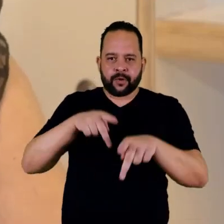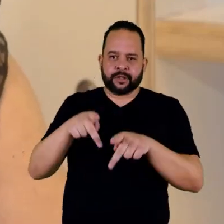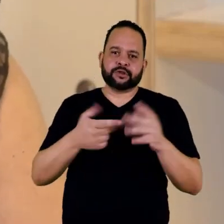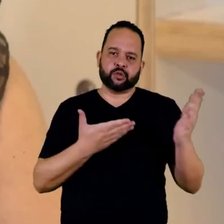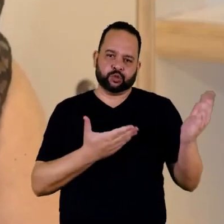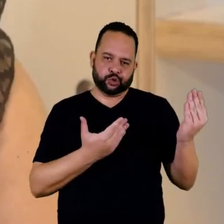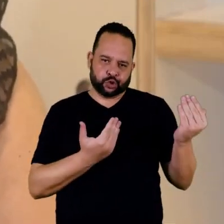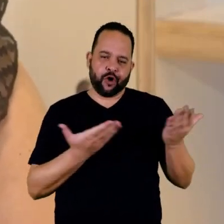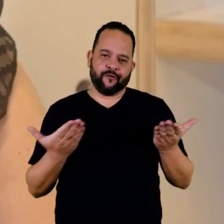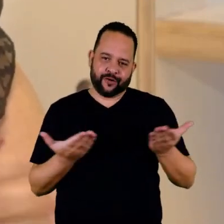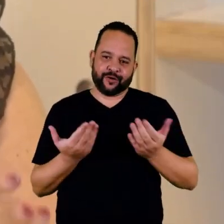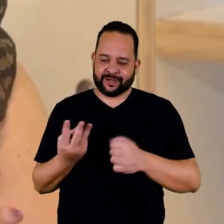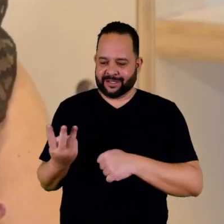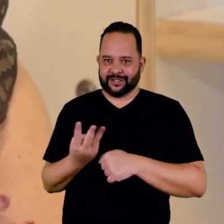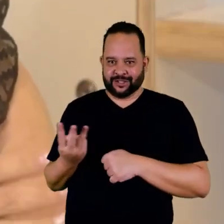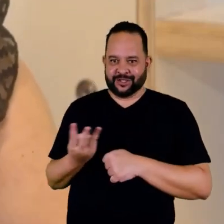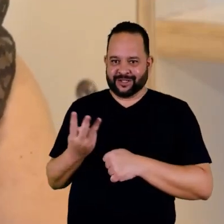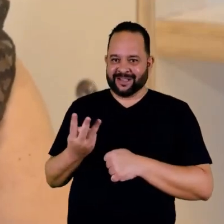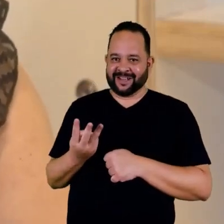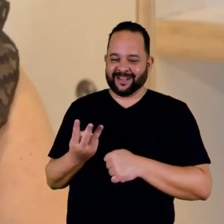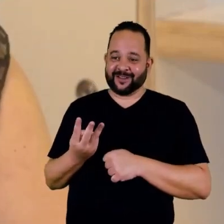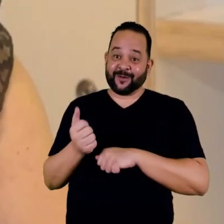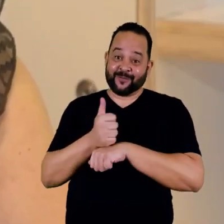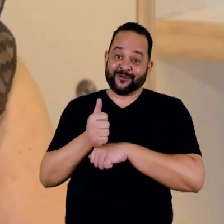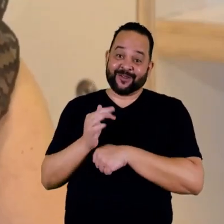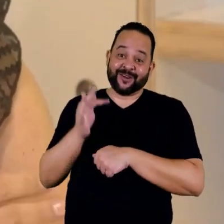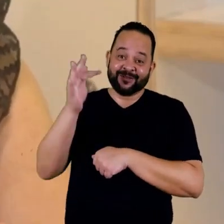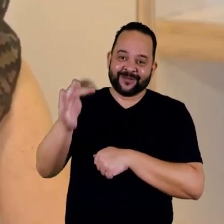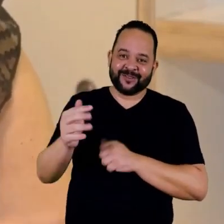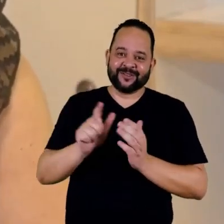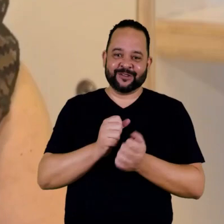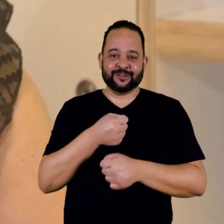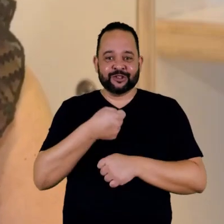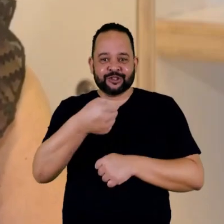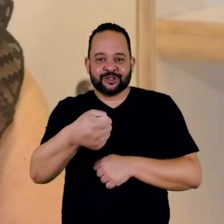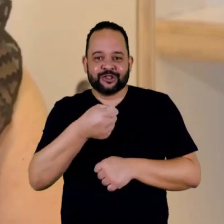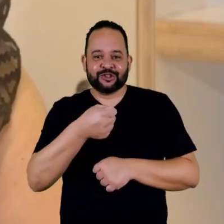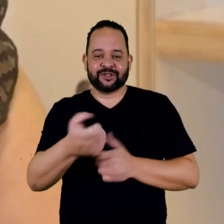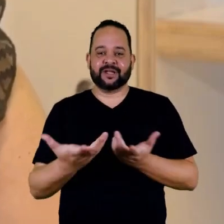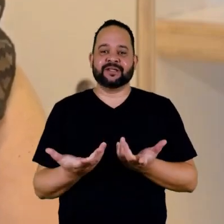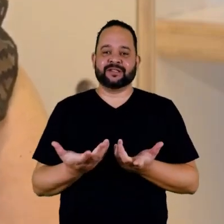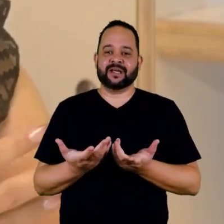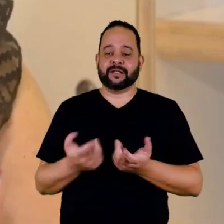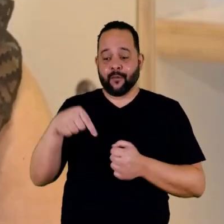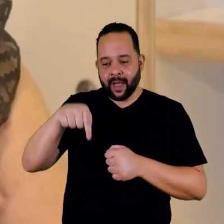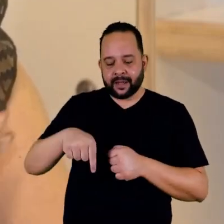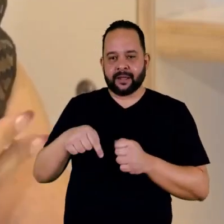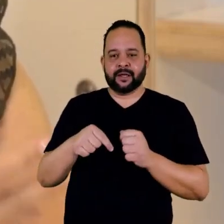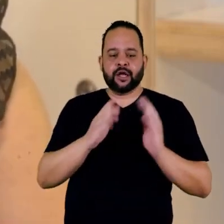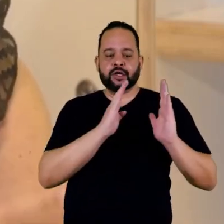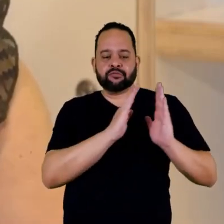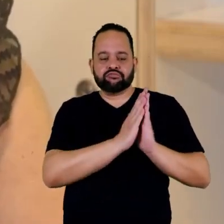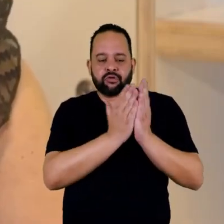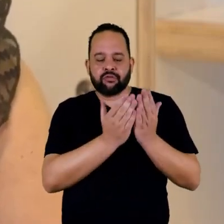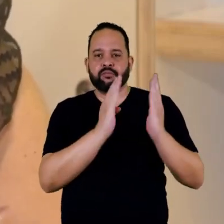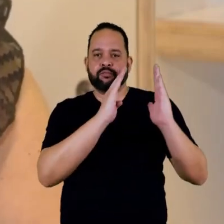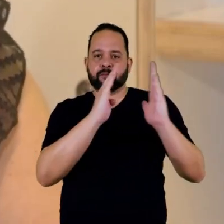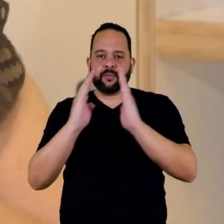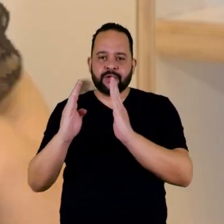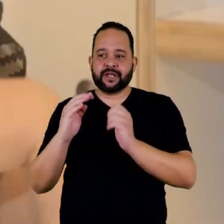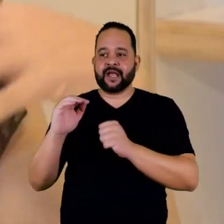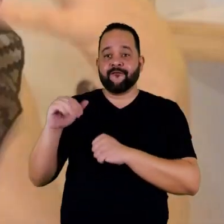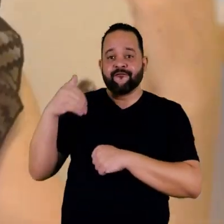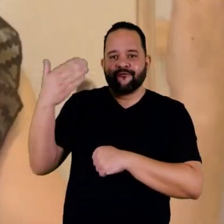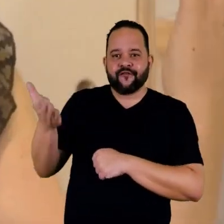jovem estamos aqui com três futuros jornalistas E aí a biblion vem com este lugar de ter uma biblioteca fora de um prédio